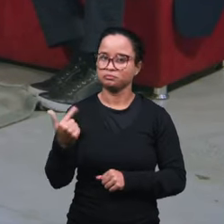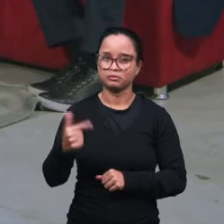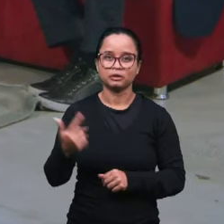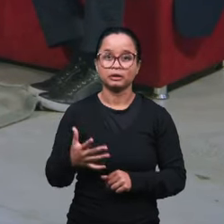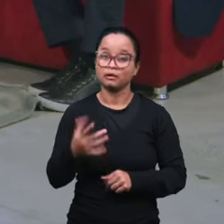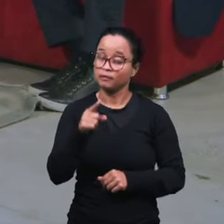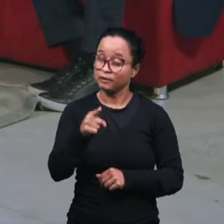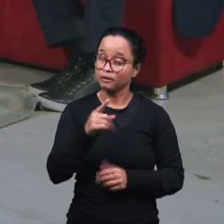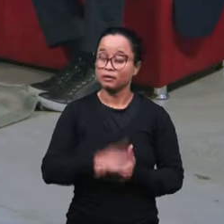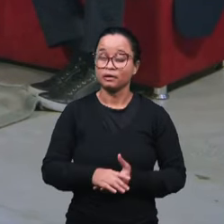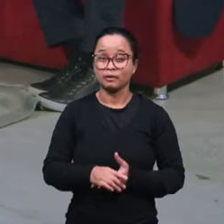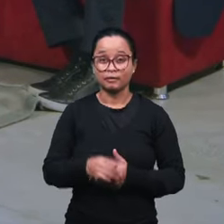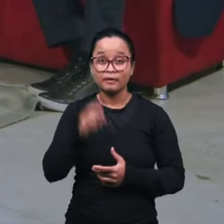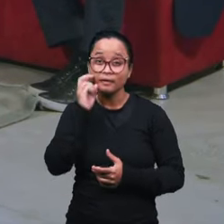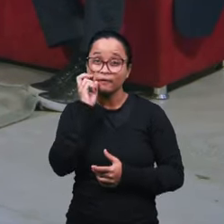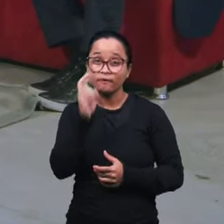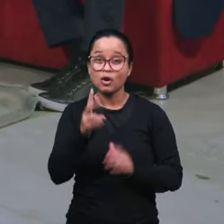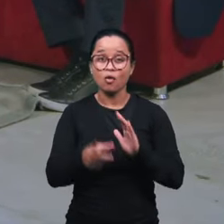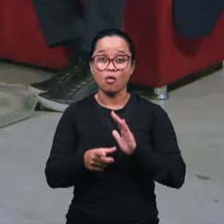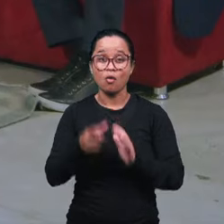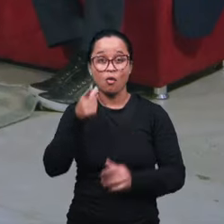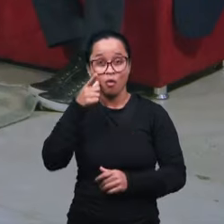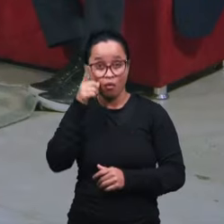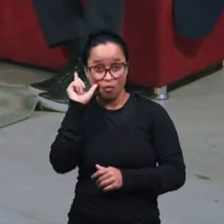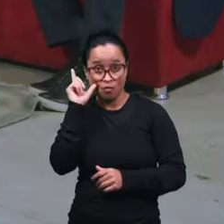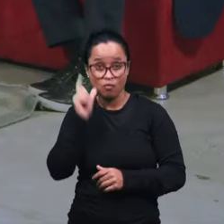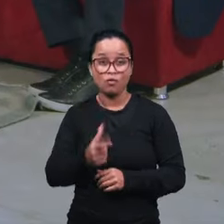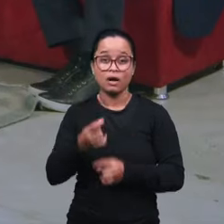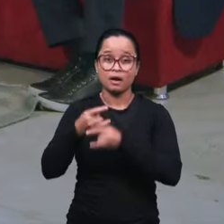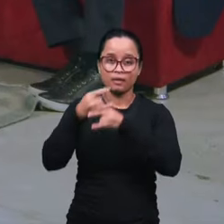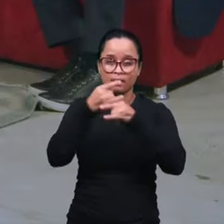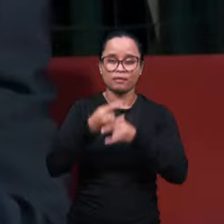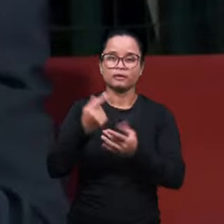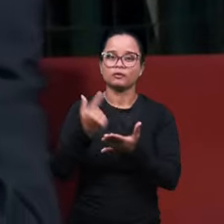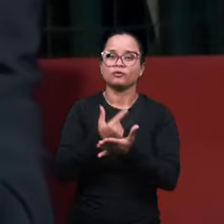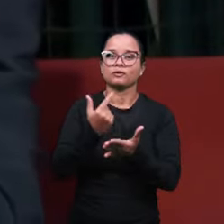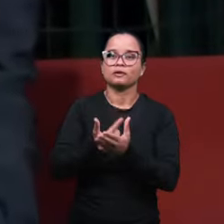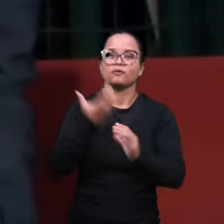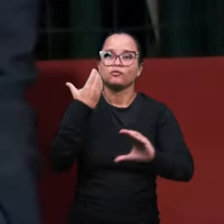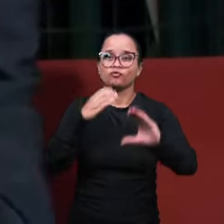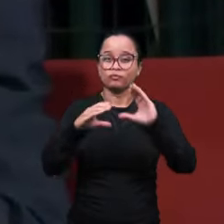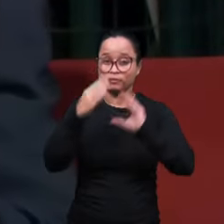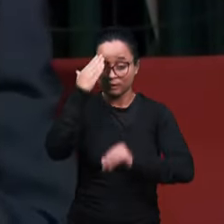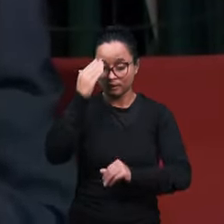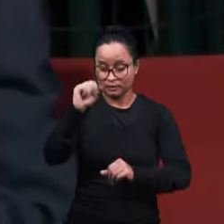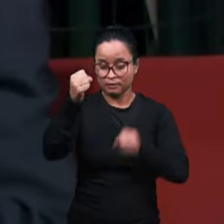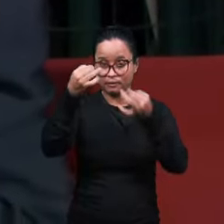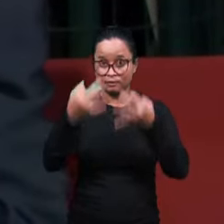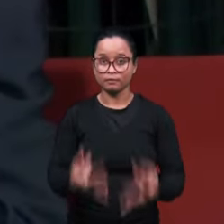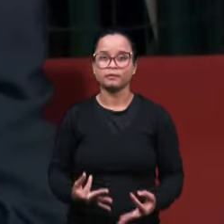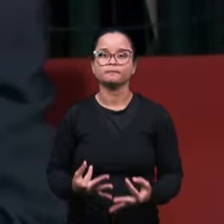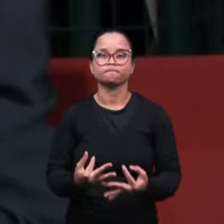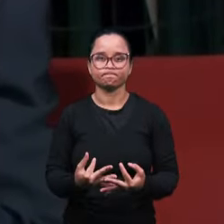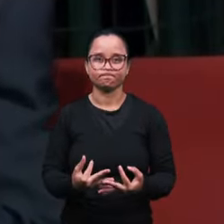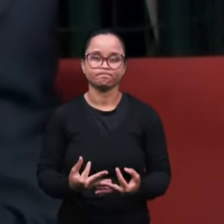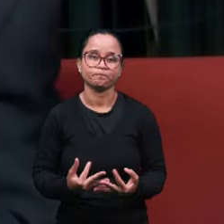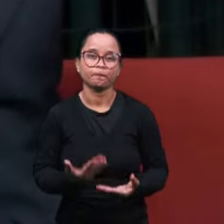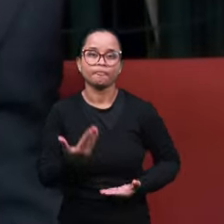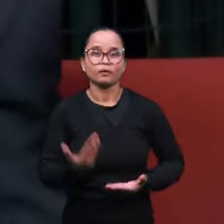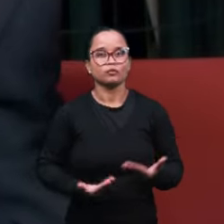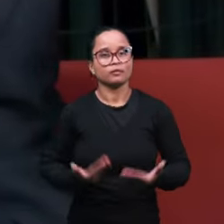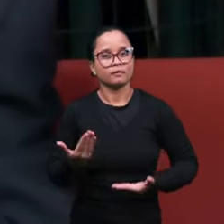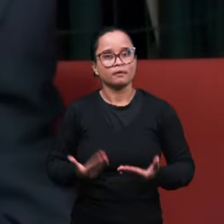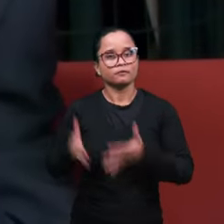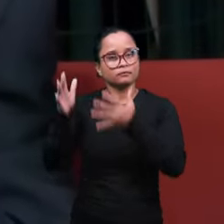de ontem, para ver a respeito de cantares. Eu creio que está muito bem colocado lá, a respeito dessa situação da igreja que vai